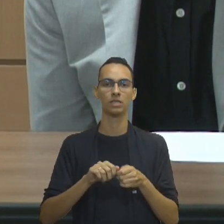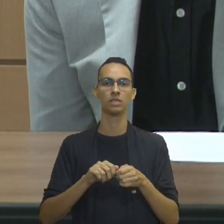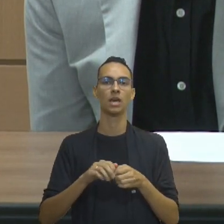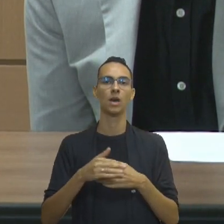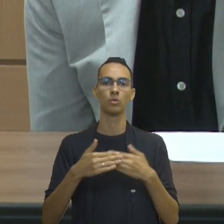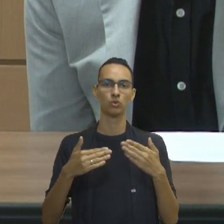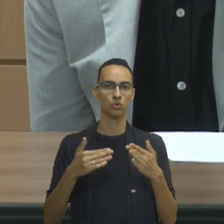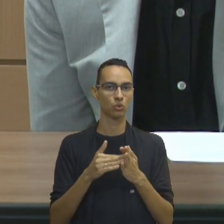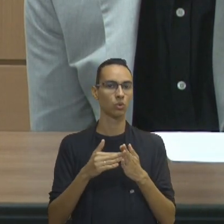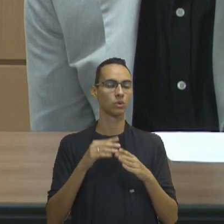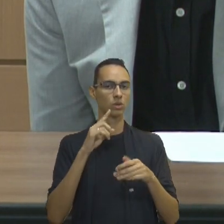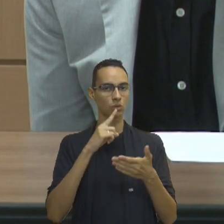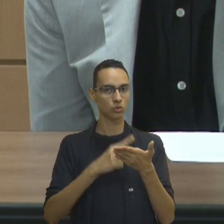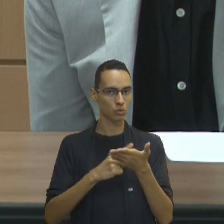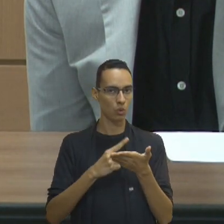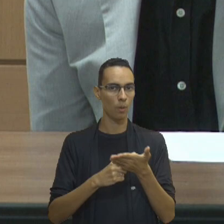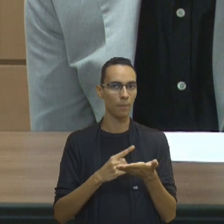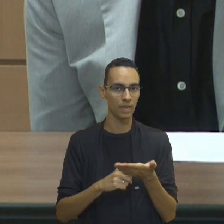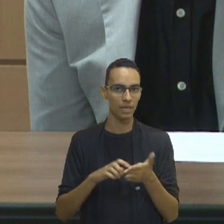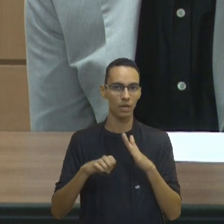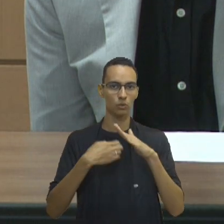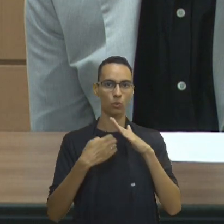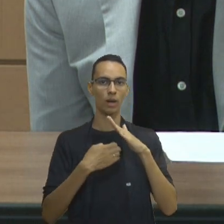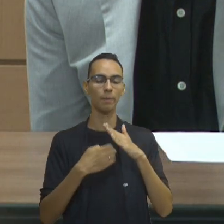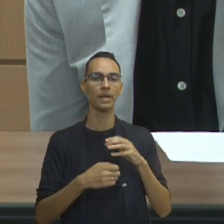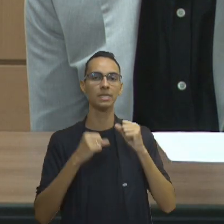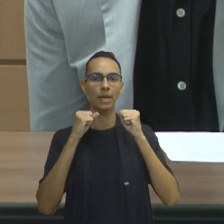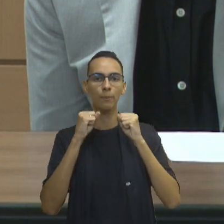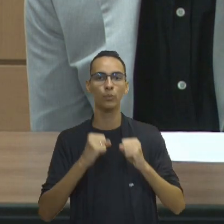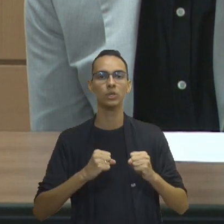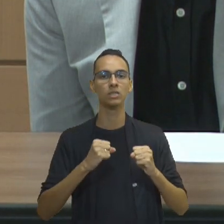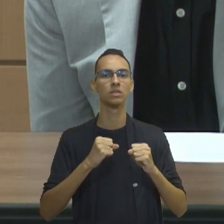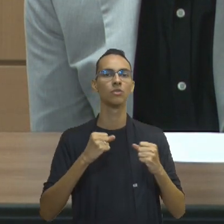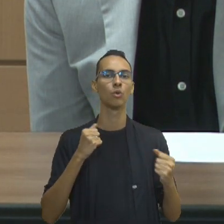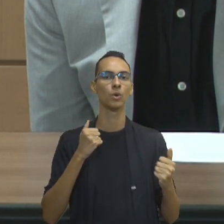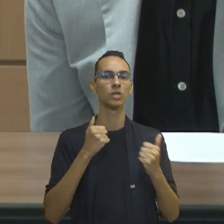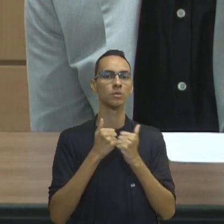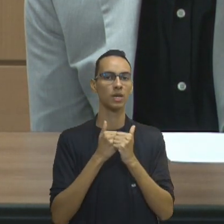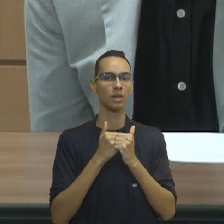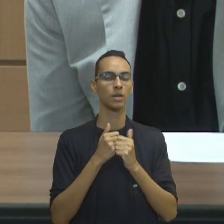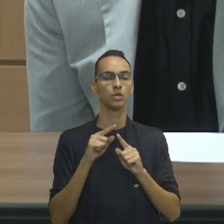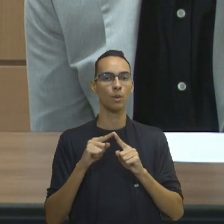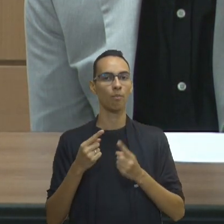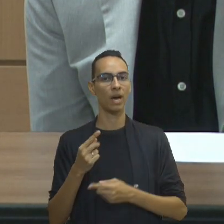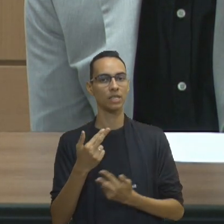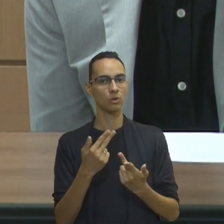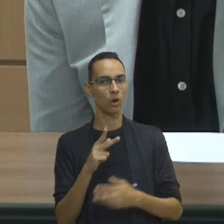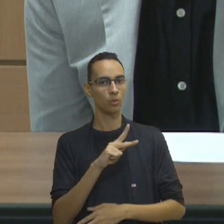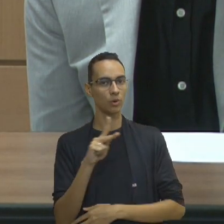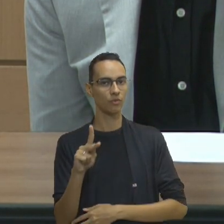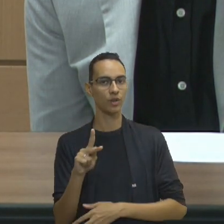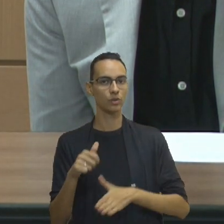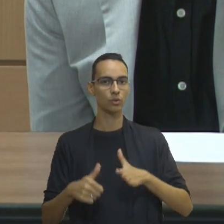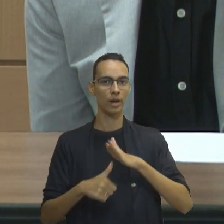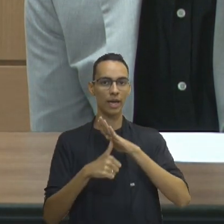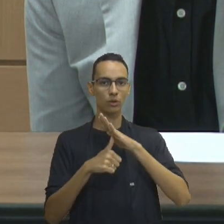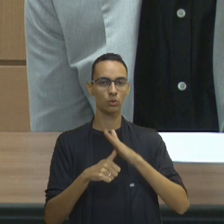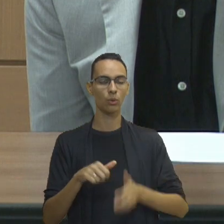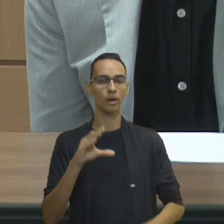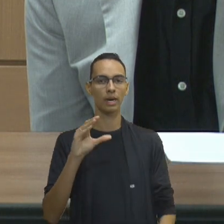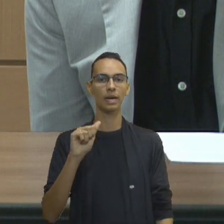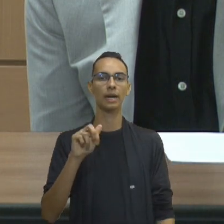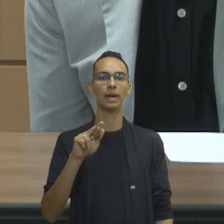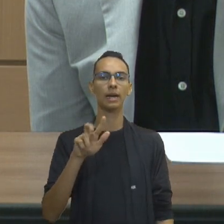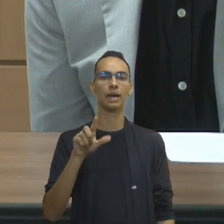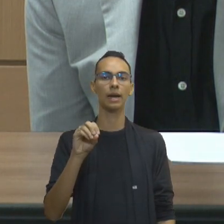tudo encaminhado para que isso seja possível, né, proximamente. No entanto, como o professor Carlos falou, a gente ainda não teve,